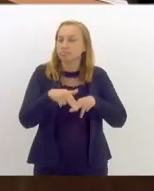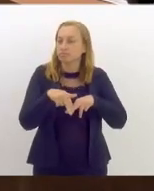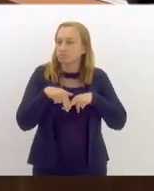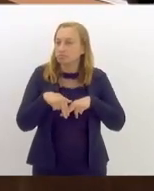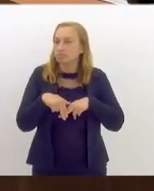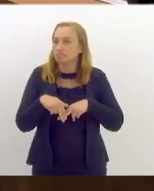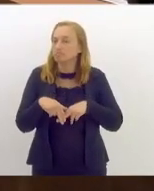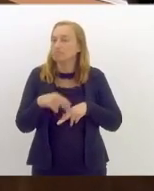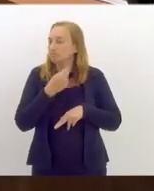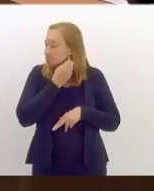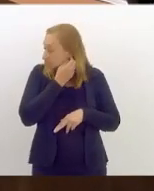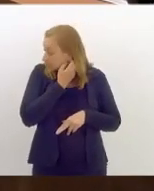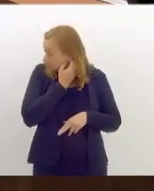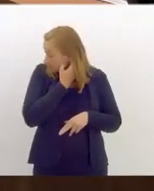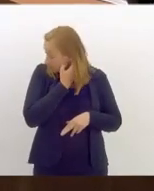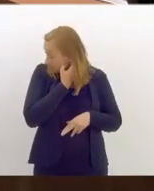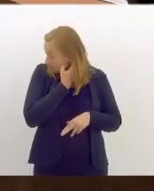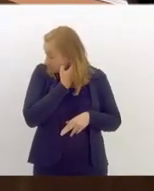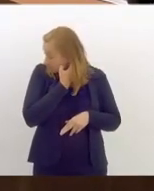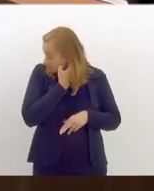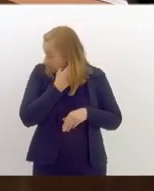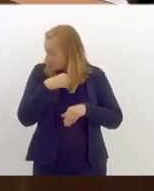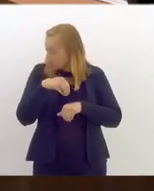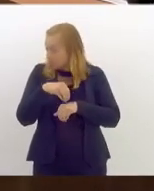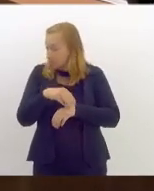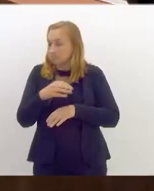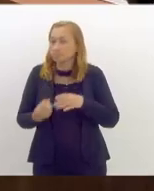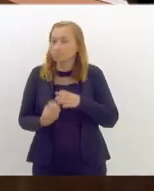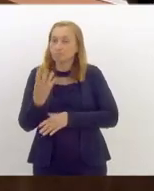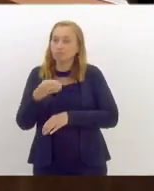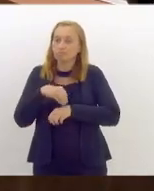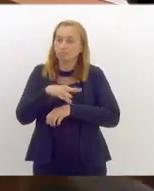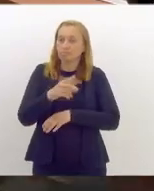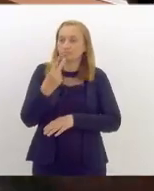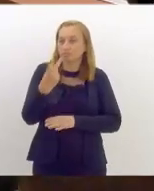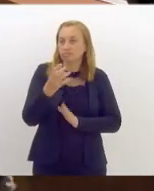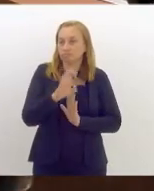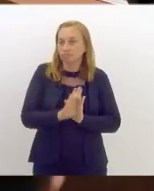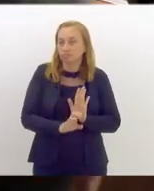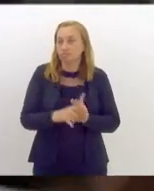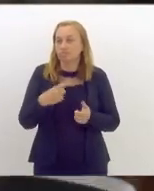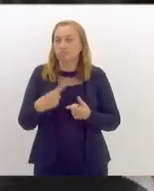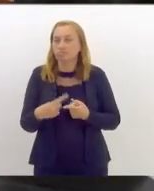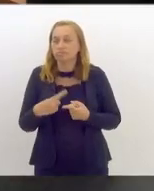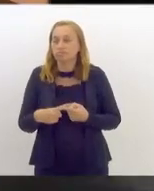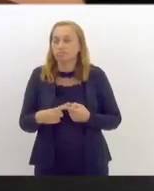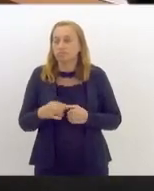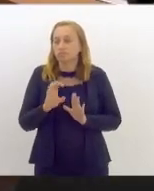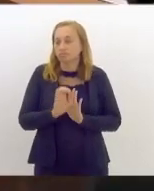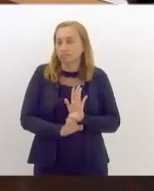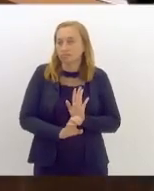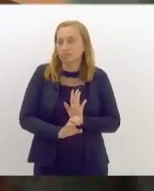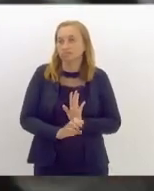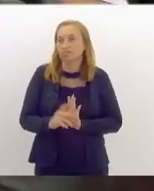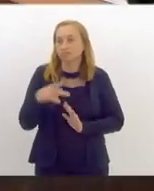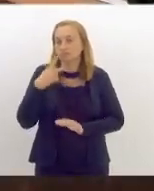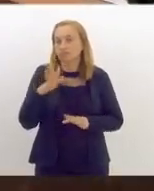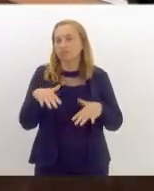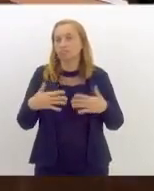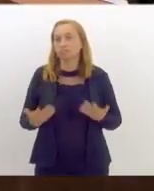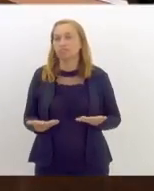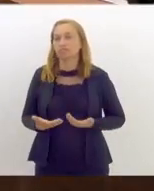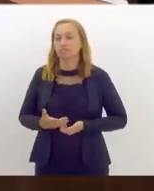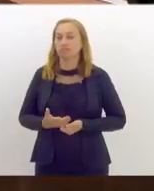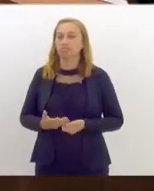fizemos destaque a duas emendas porque essas emendas E aí eu vou dizer aqui Quais